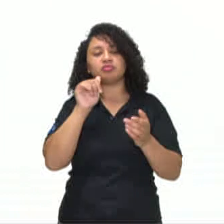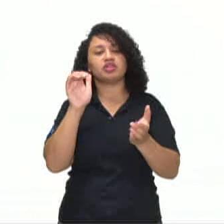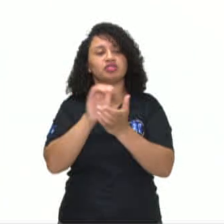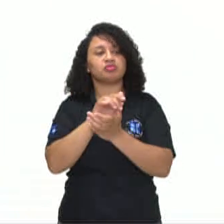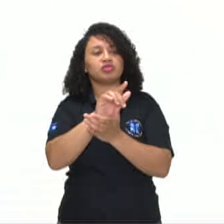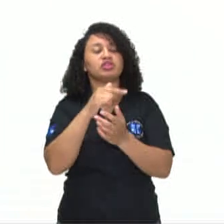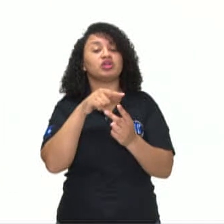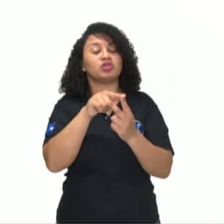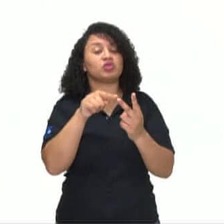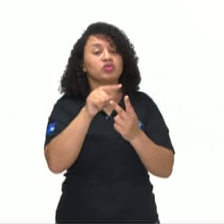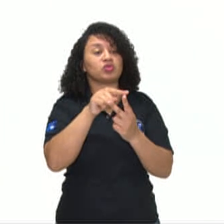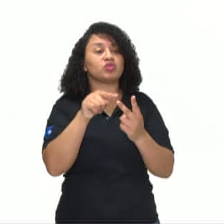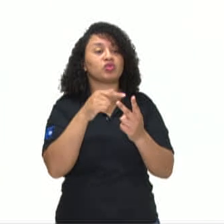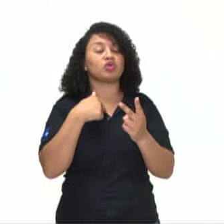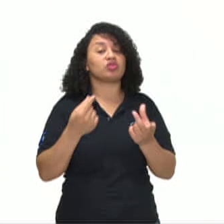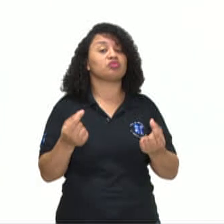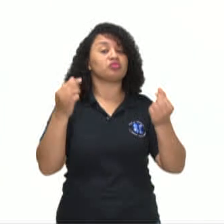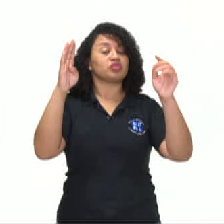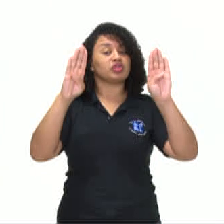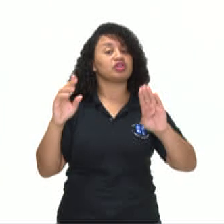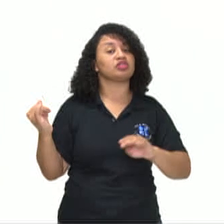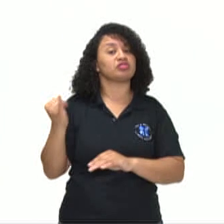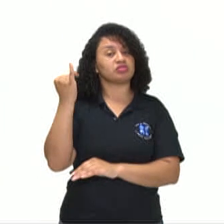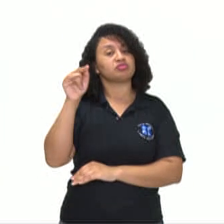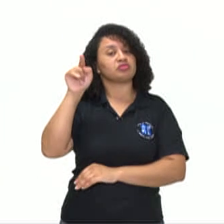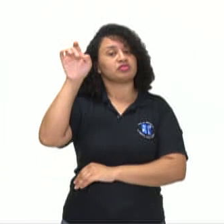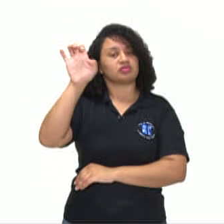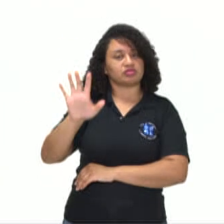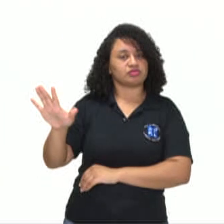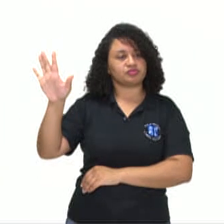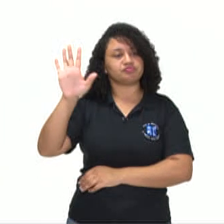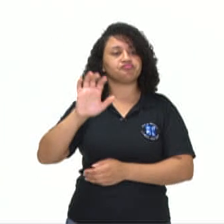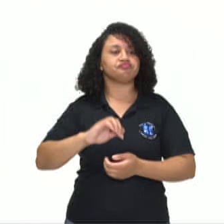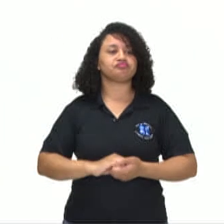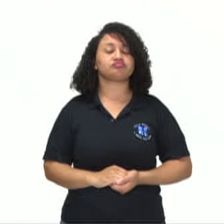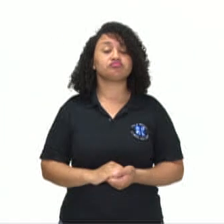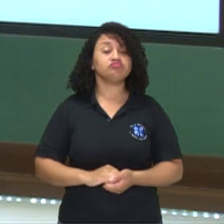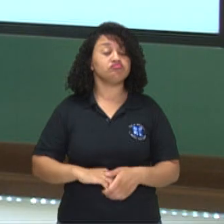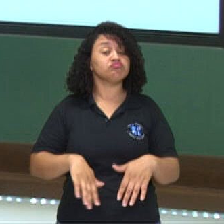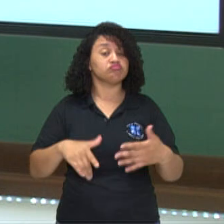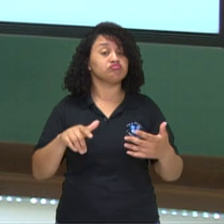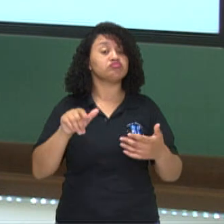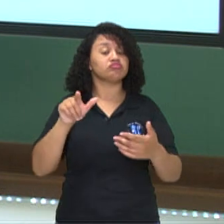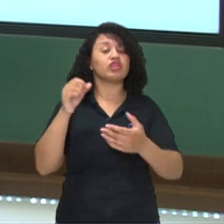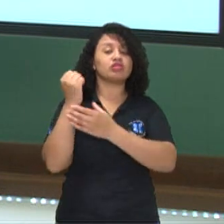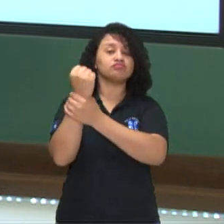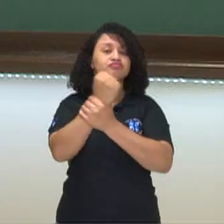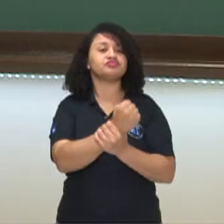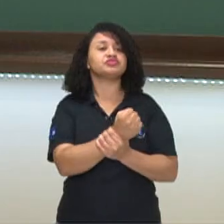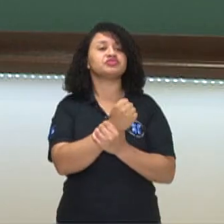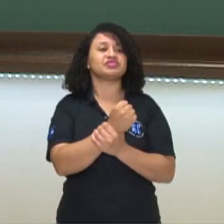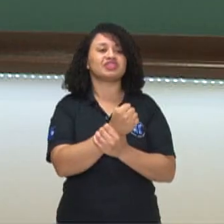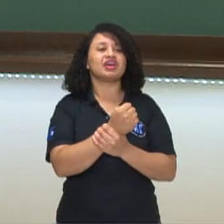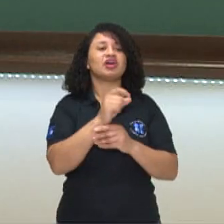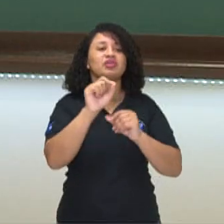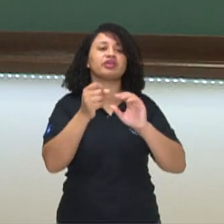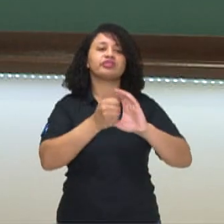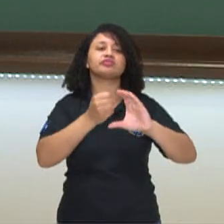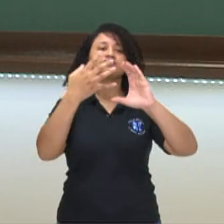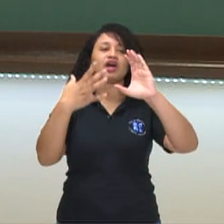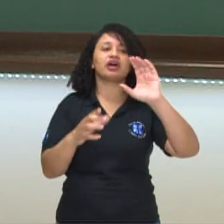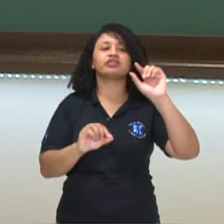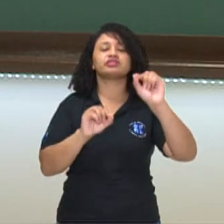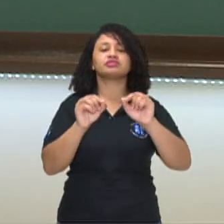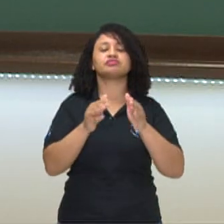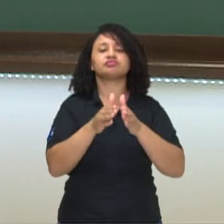Augsburgo, na Europa. Então aqui o absolutismo, né? O absolutismo, assim como o mercantilismo, foi uma característica